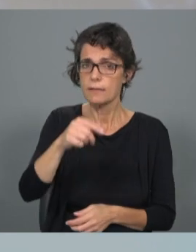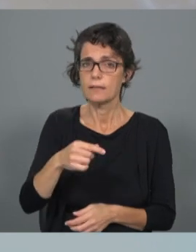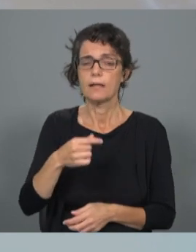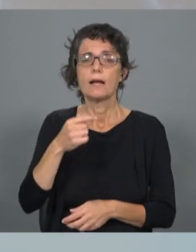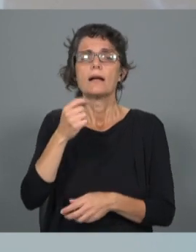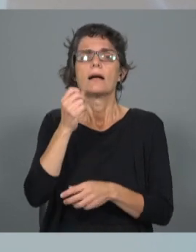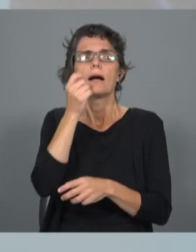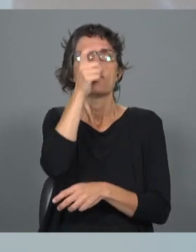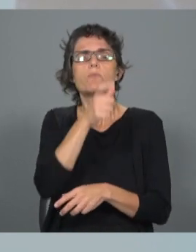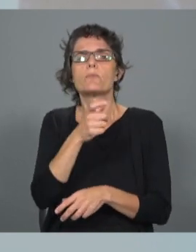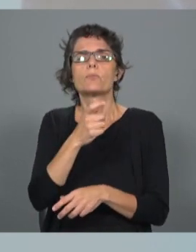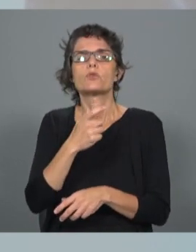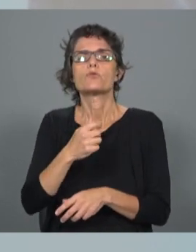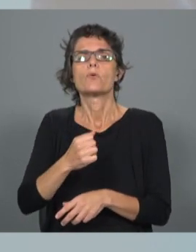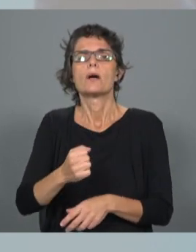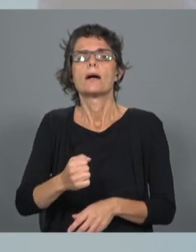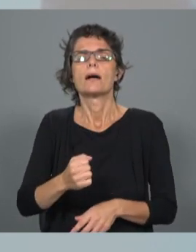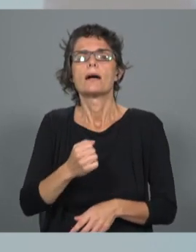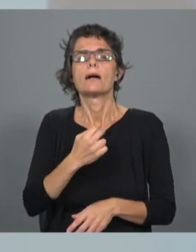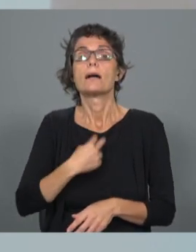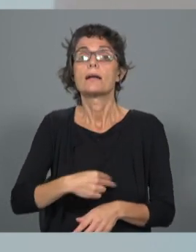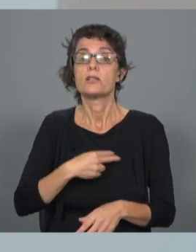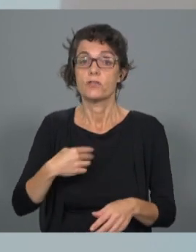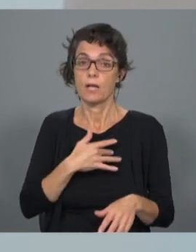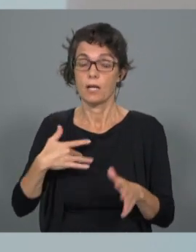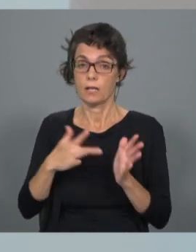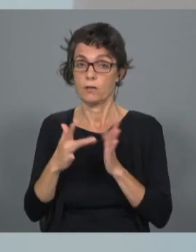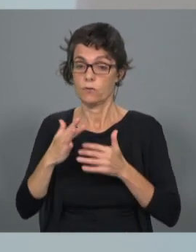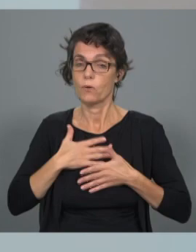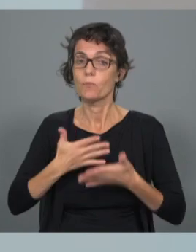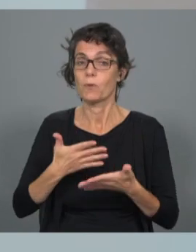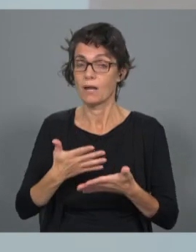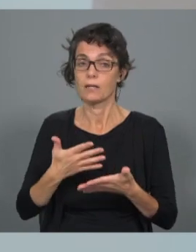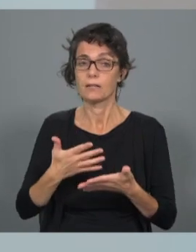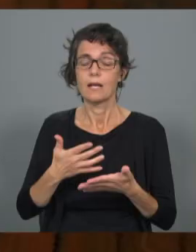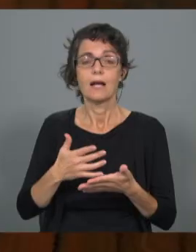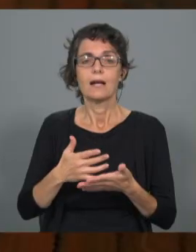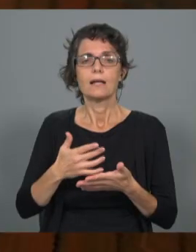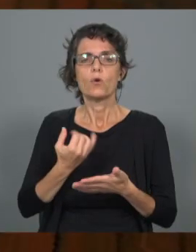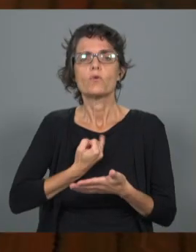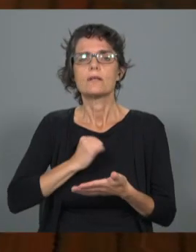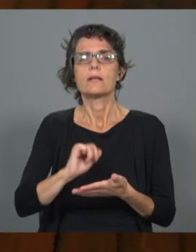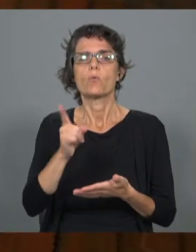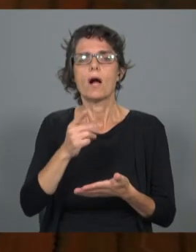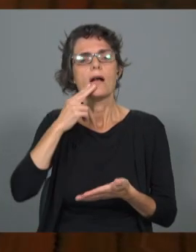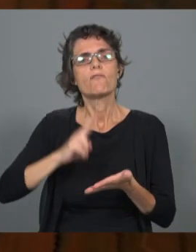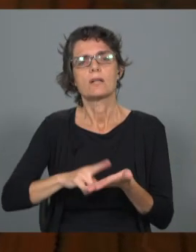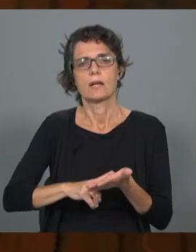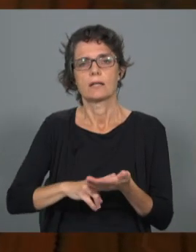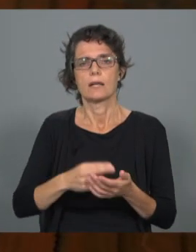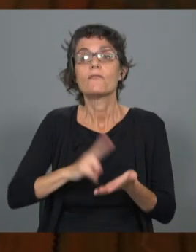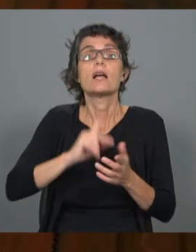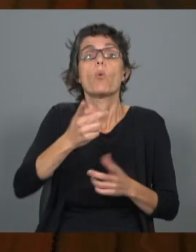de Deus, mas que é sempre pela verdade. E aquilo que é sempre pela verdade deve escutar também aquilo que é a verdade, que é a palavra de Deus. É